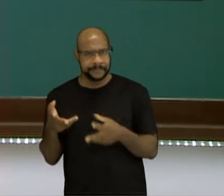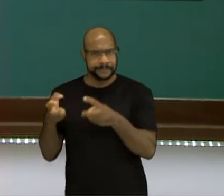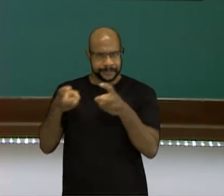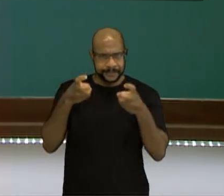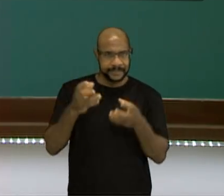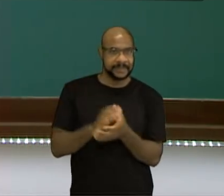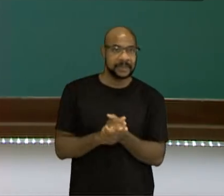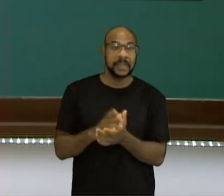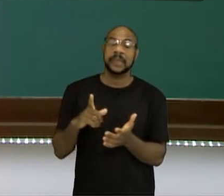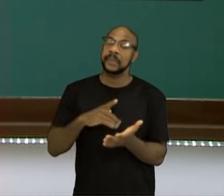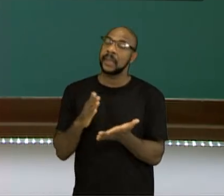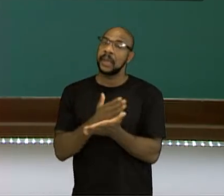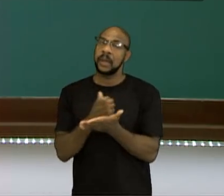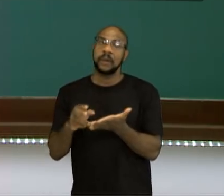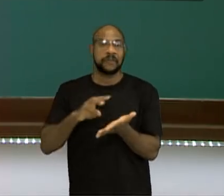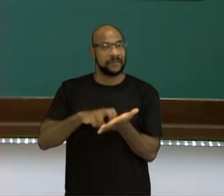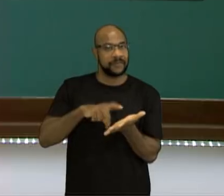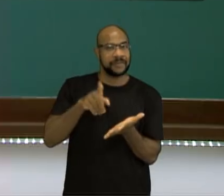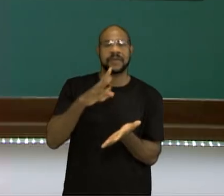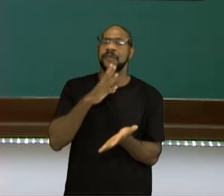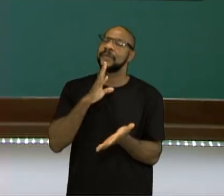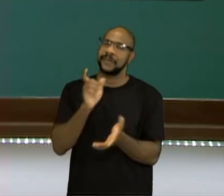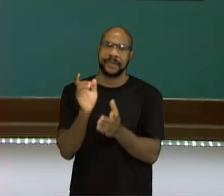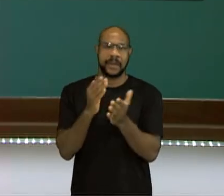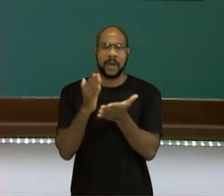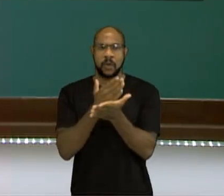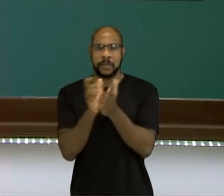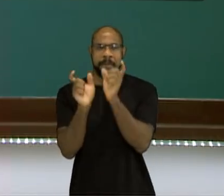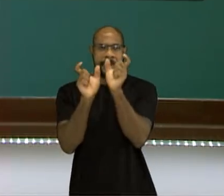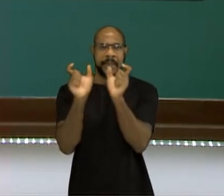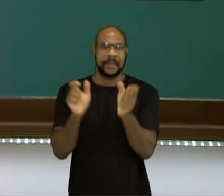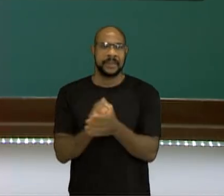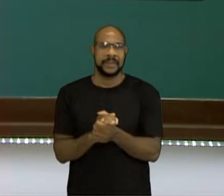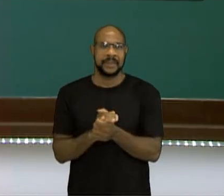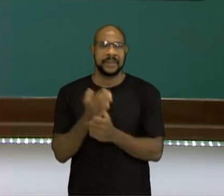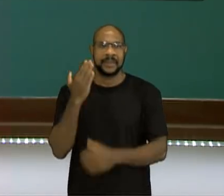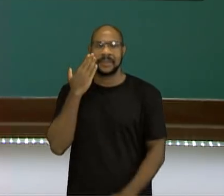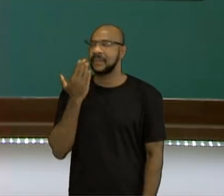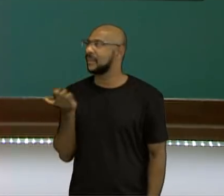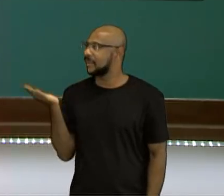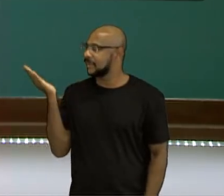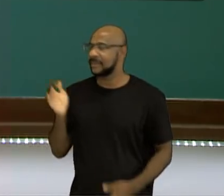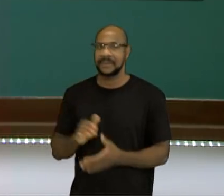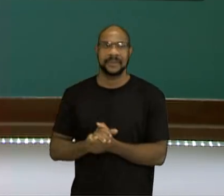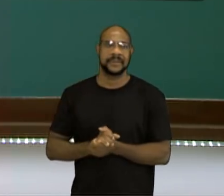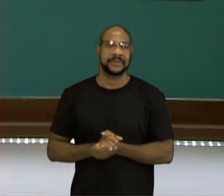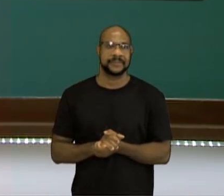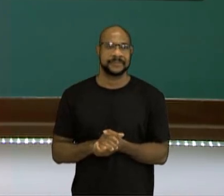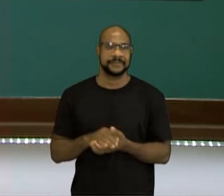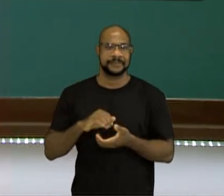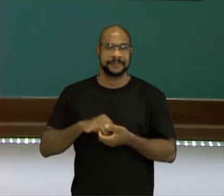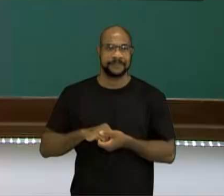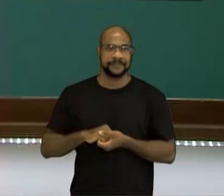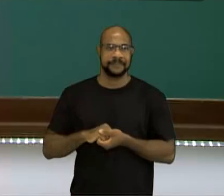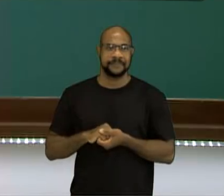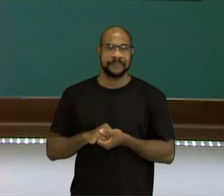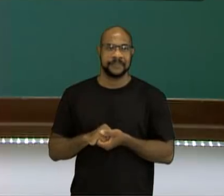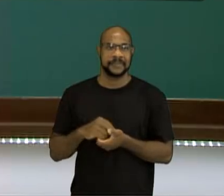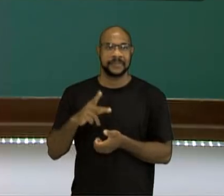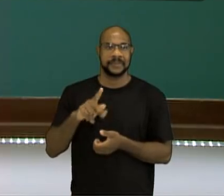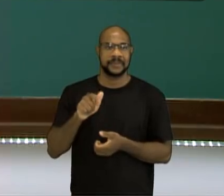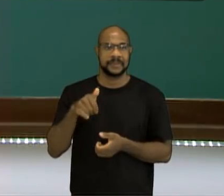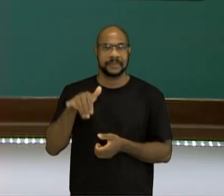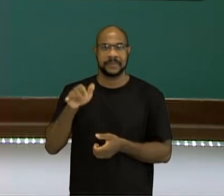Alguns vocabulários vocês já conhecem, né? Acabamos de ver. Muslim, World Cup,